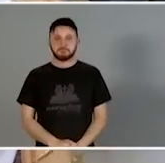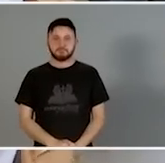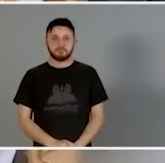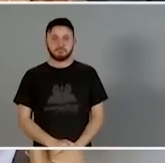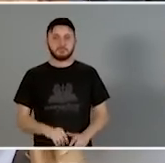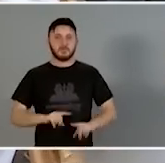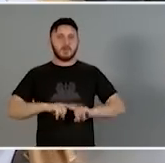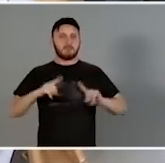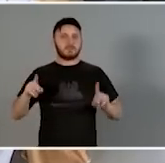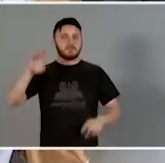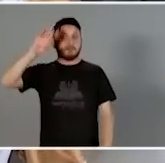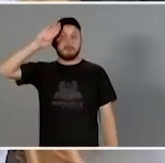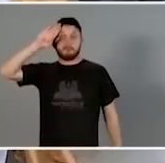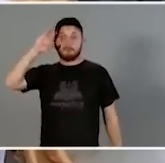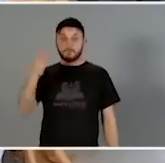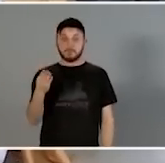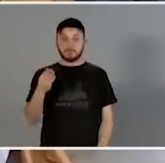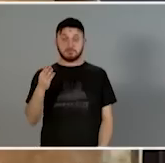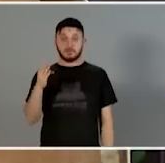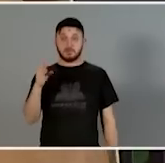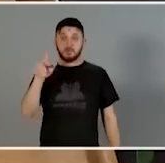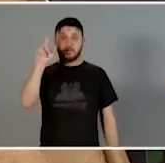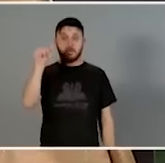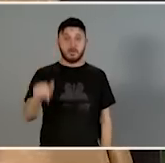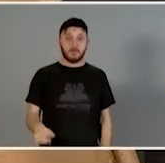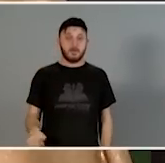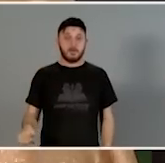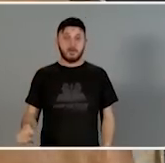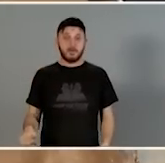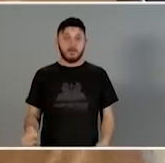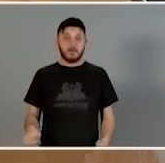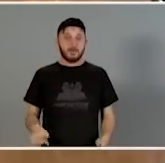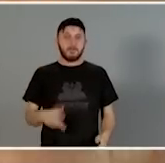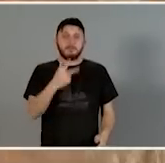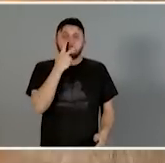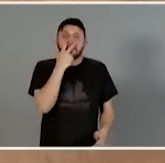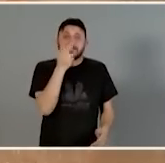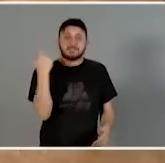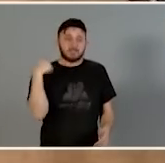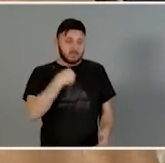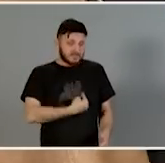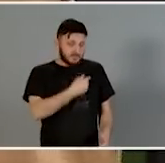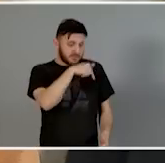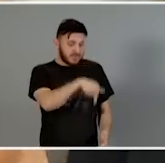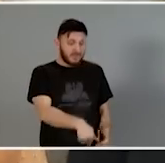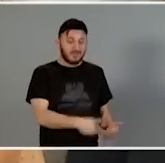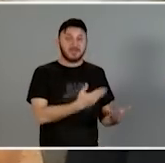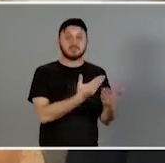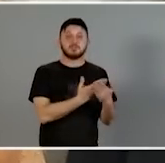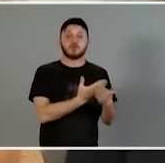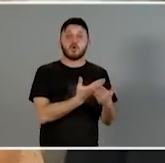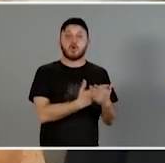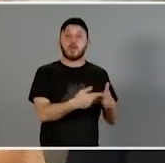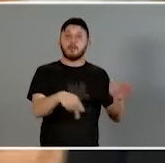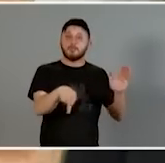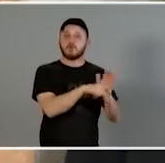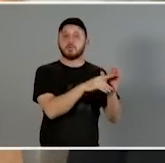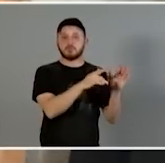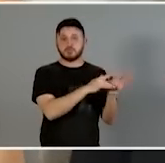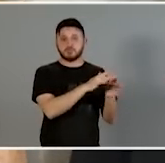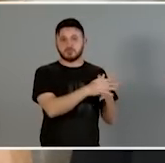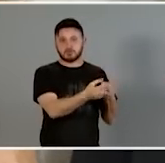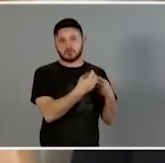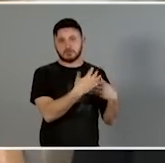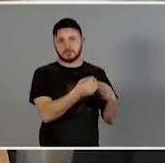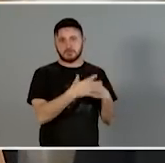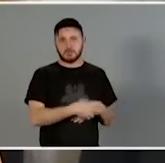Mas o principal é aprender essa escola de Jesus. E o que que a gente vai levar dessas 24 horas? Não pode